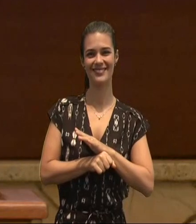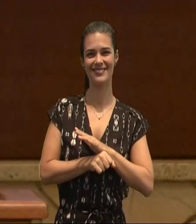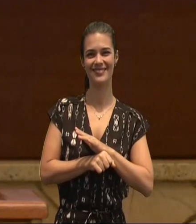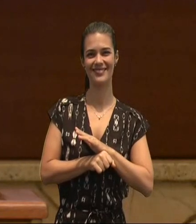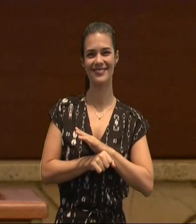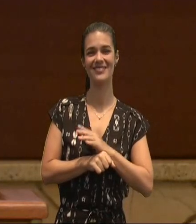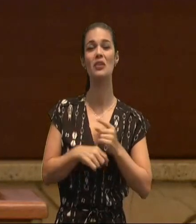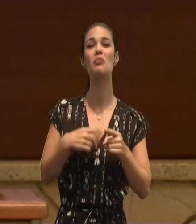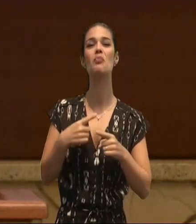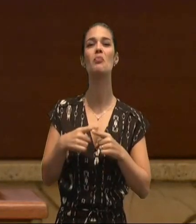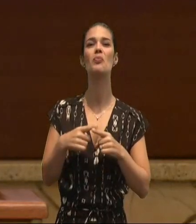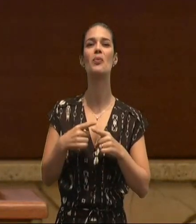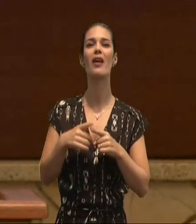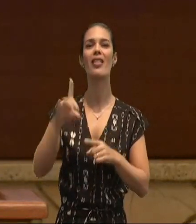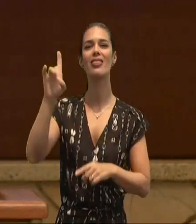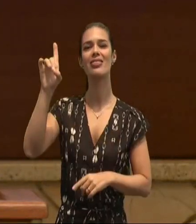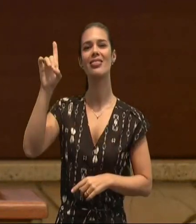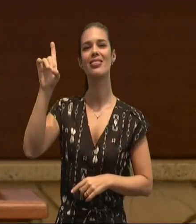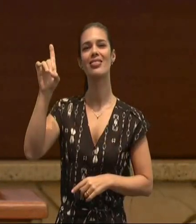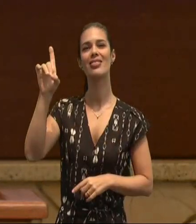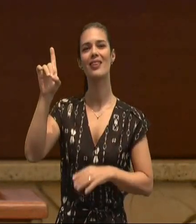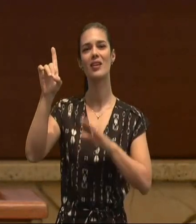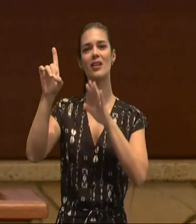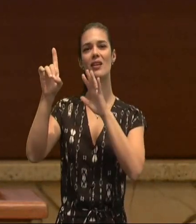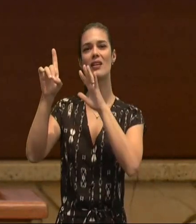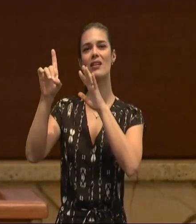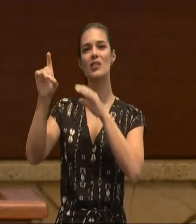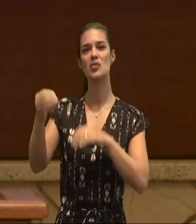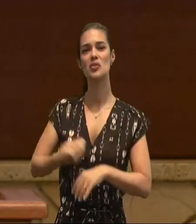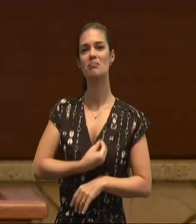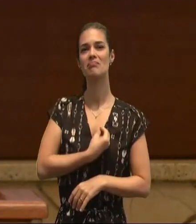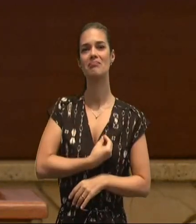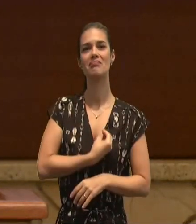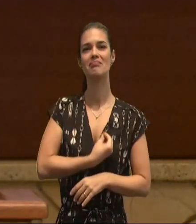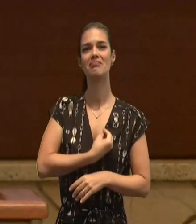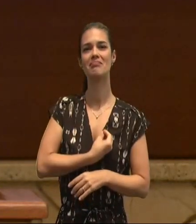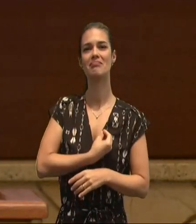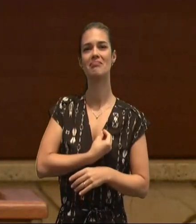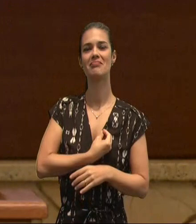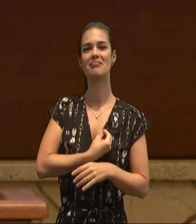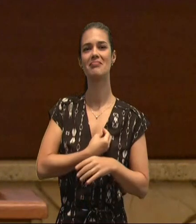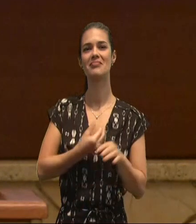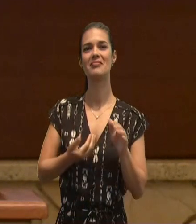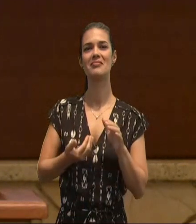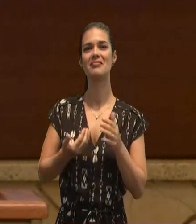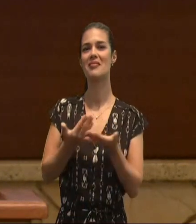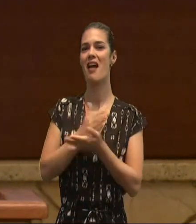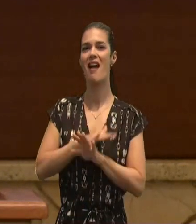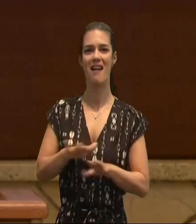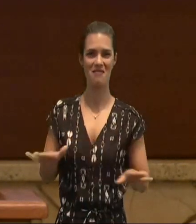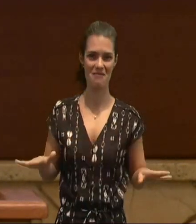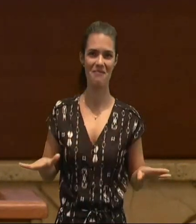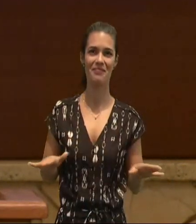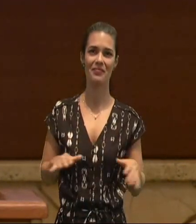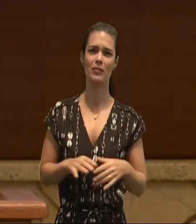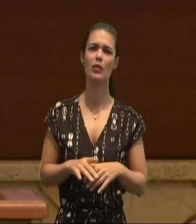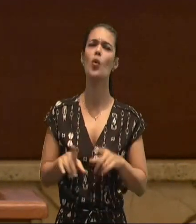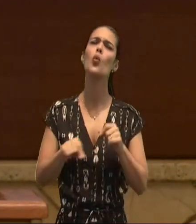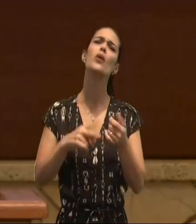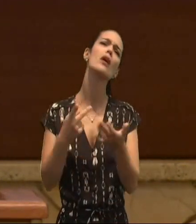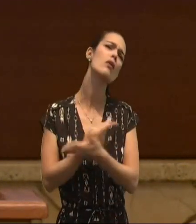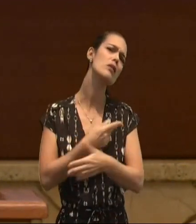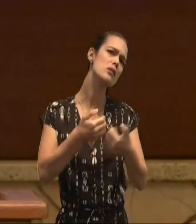porque a presença do Senhor foi tirada de Israel. O que aconteceu com a arca?